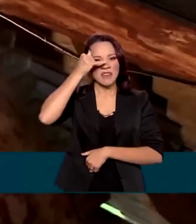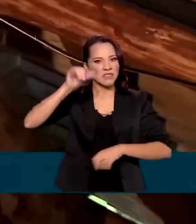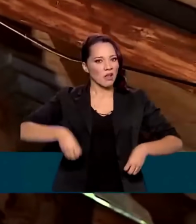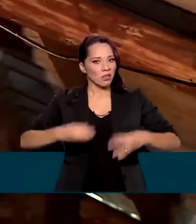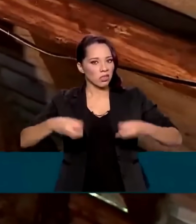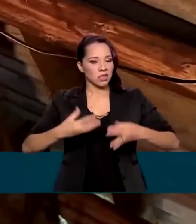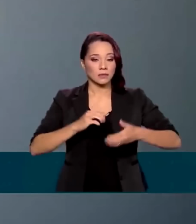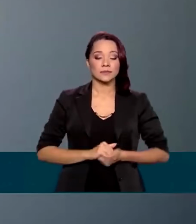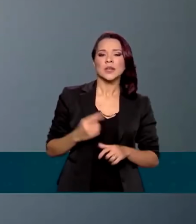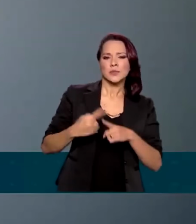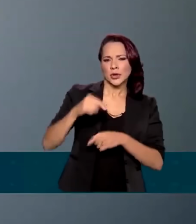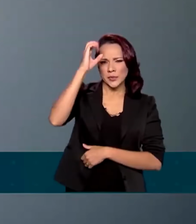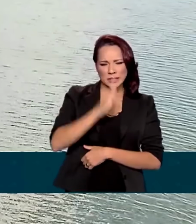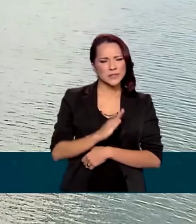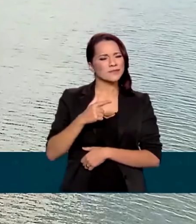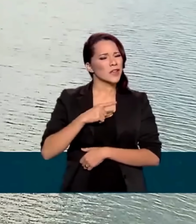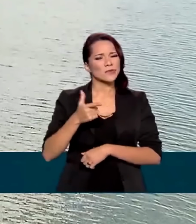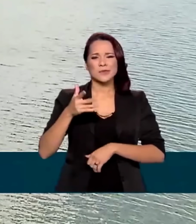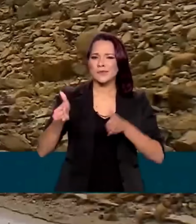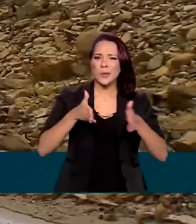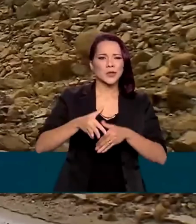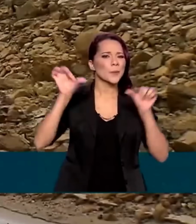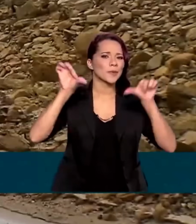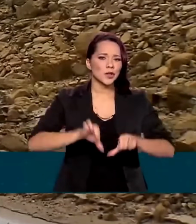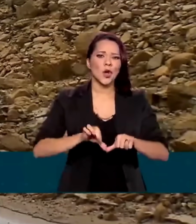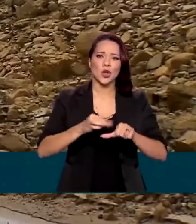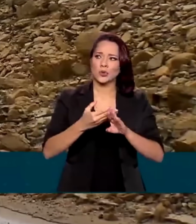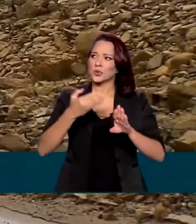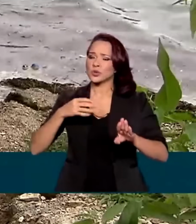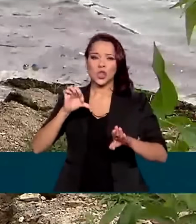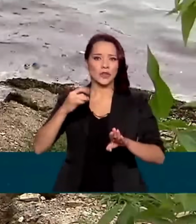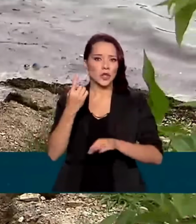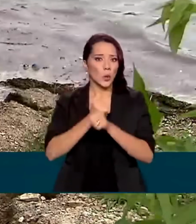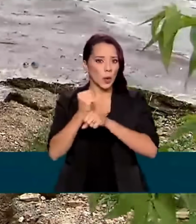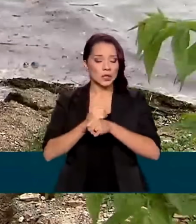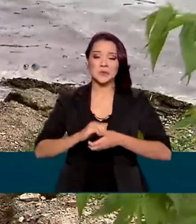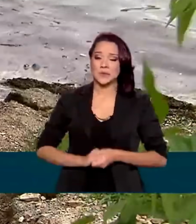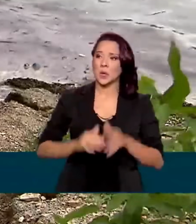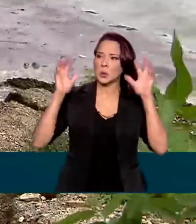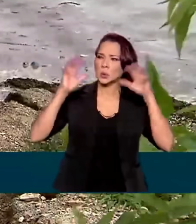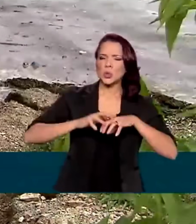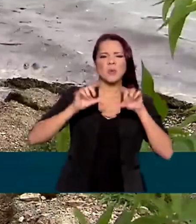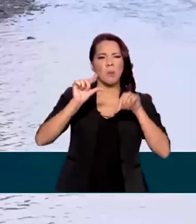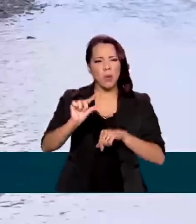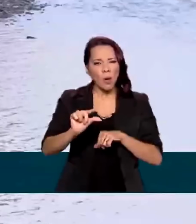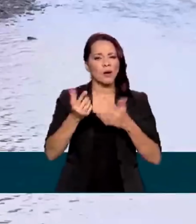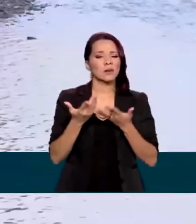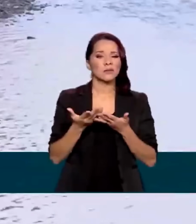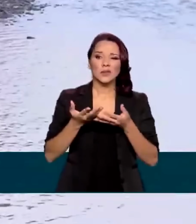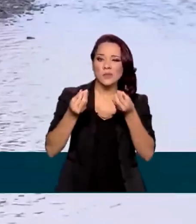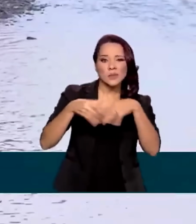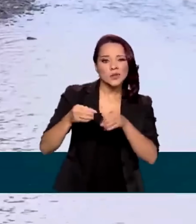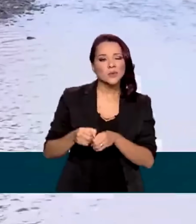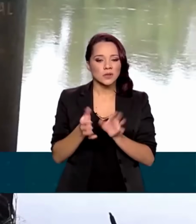42% passando a ser acionistas né ao invz de ser o majoritário E aí não tem mais o controle né E quando eu